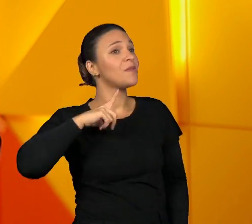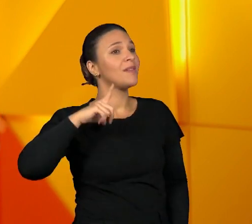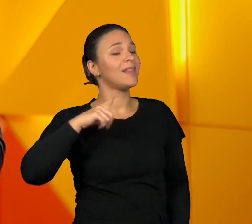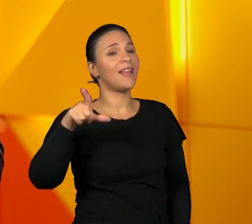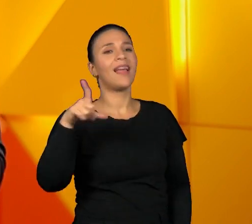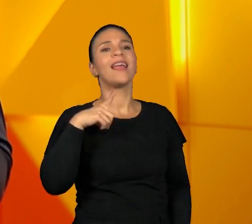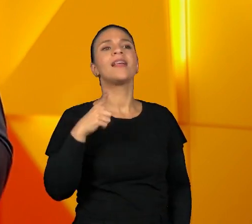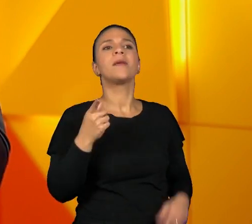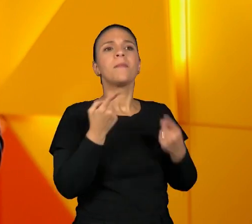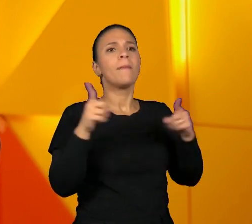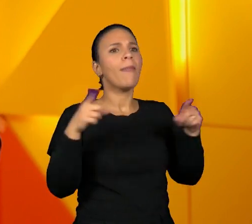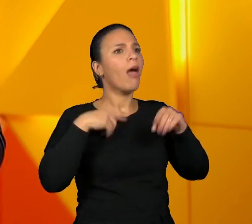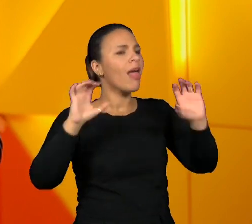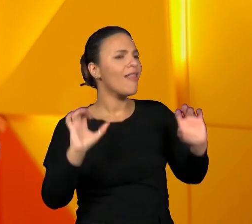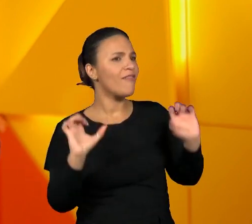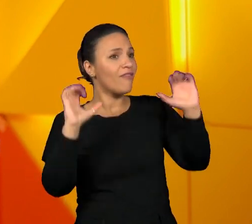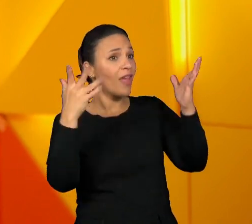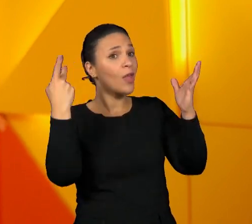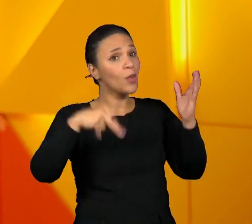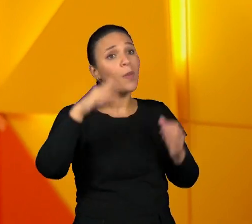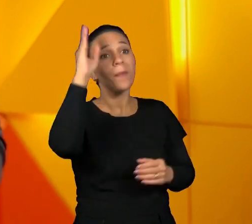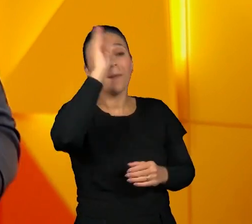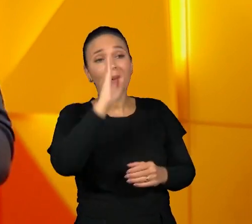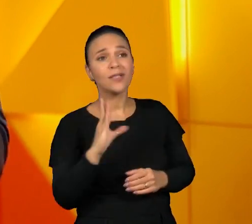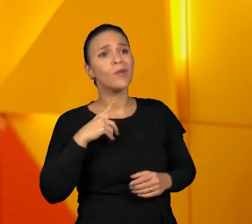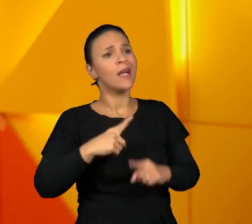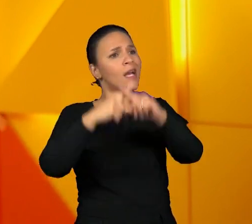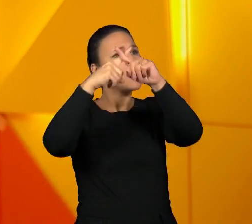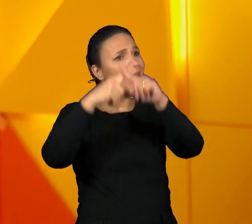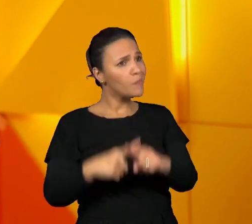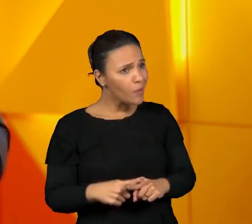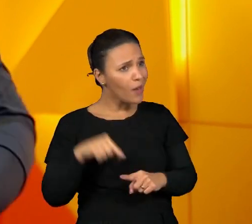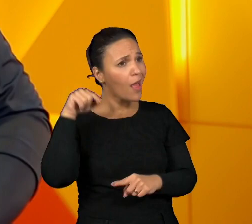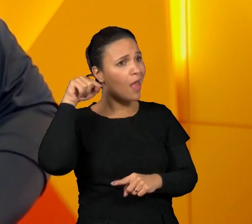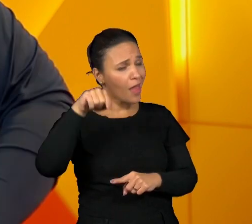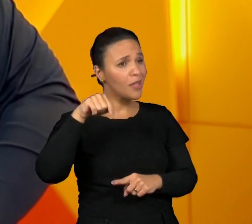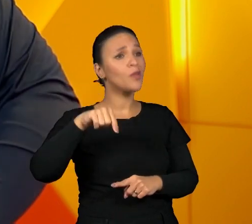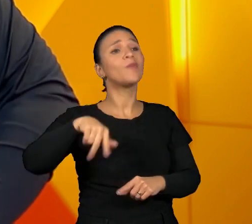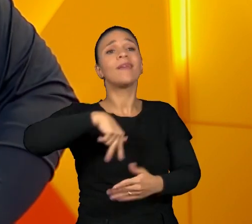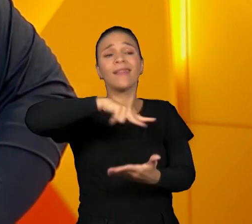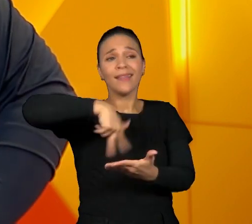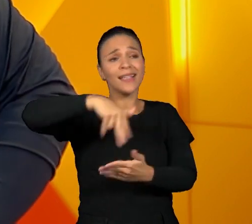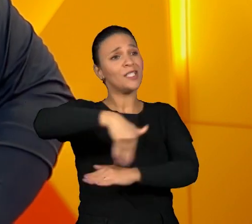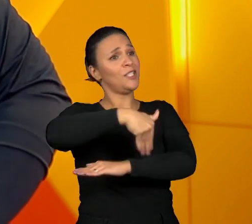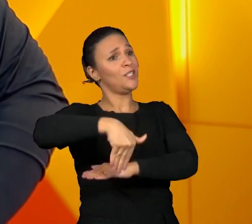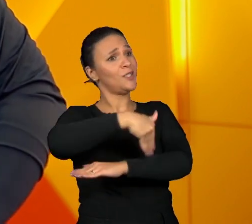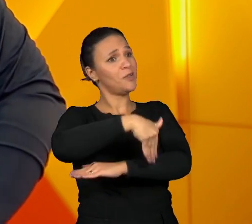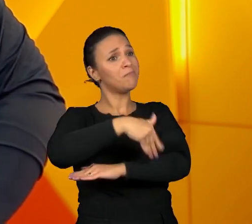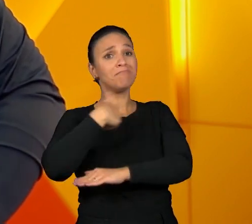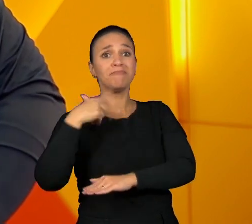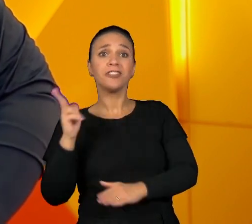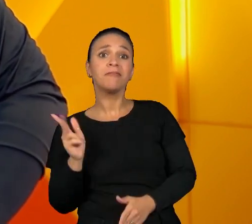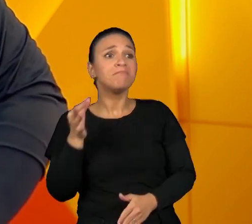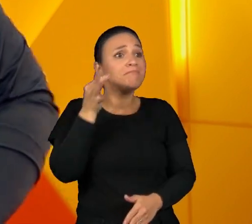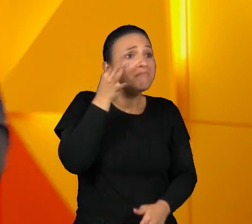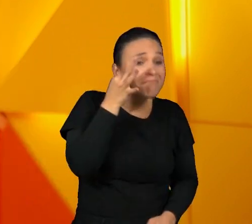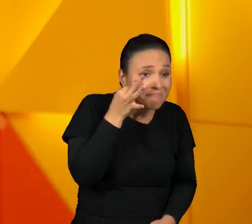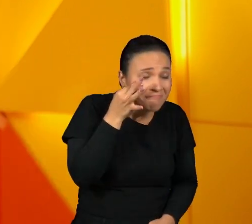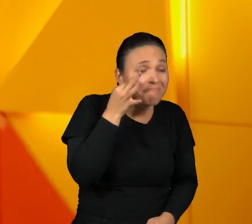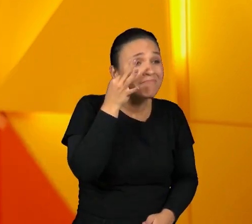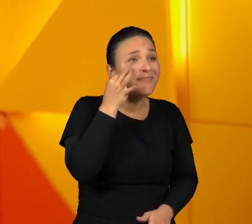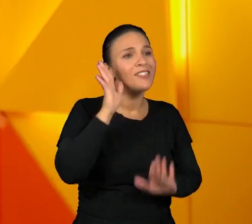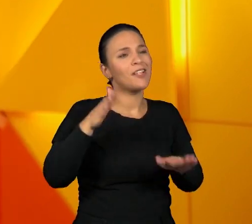Bull BC One, etapa brasileira do Campeonato Mundial de Break. Isso! E a gente foi lá, demos uma passada